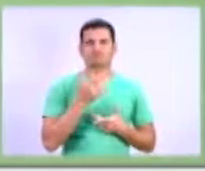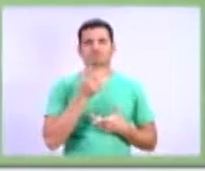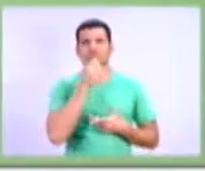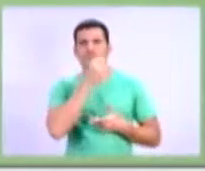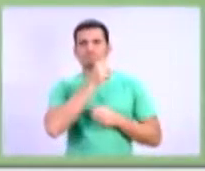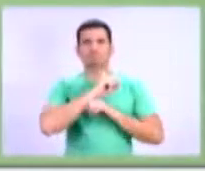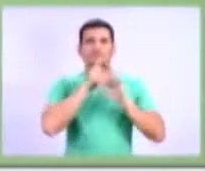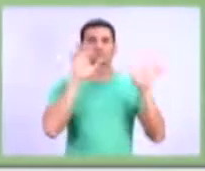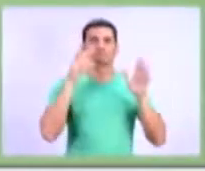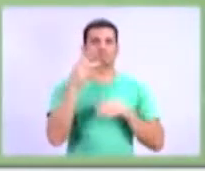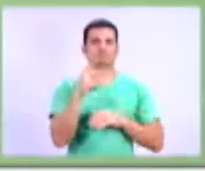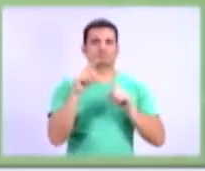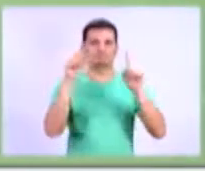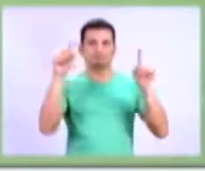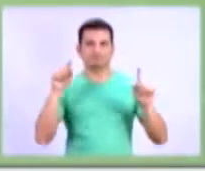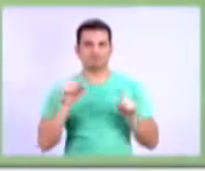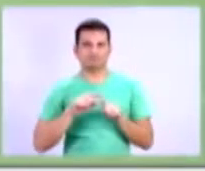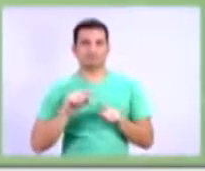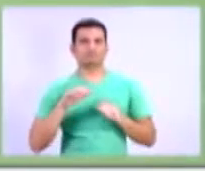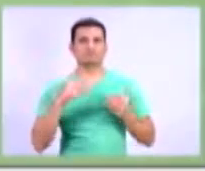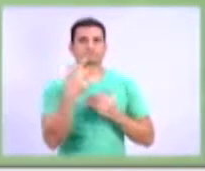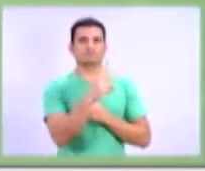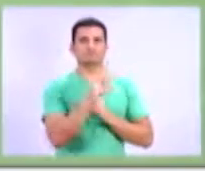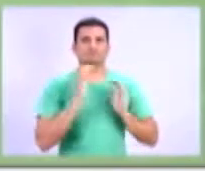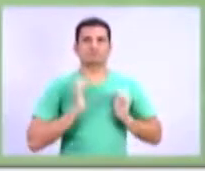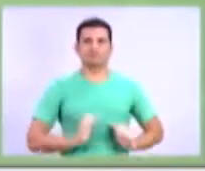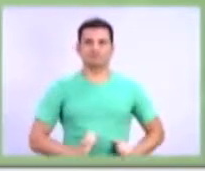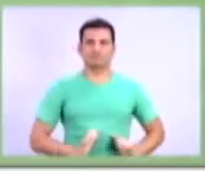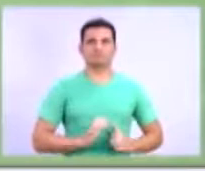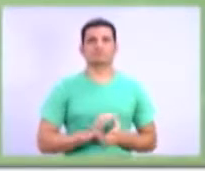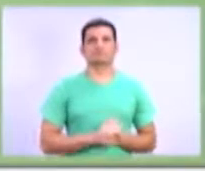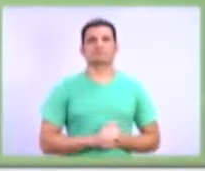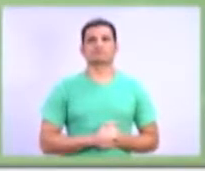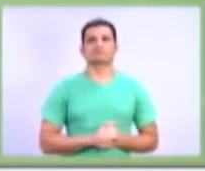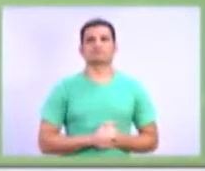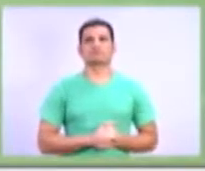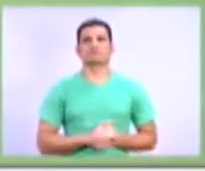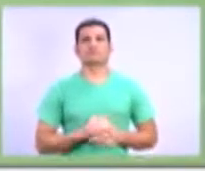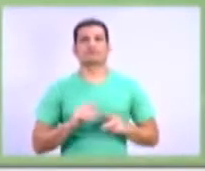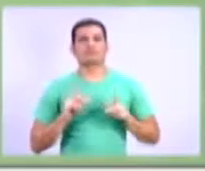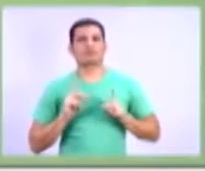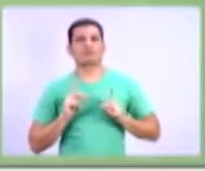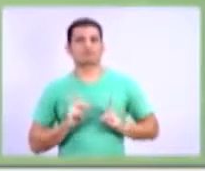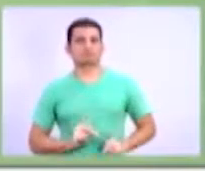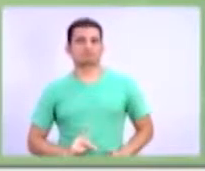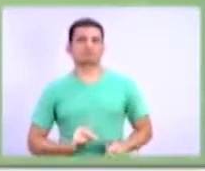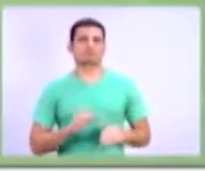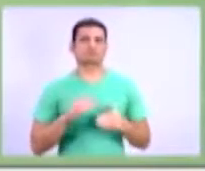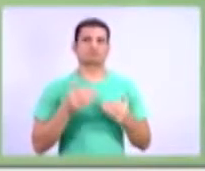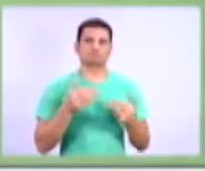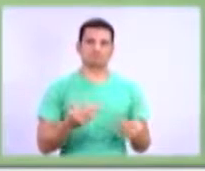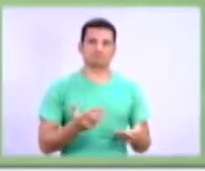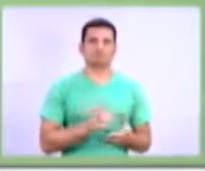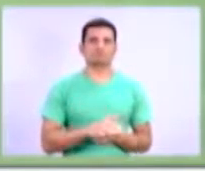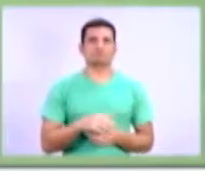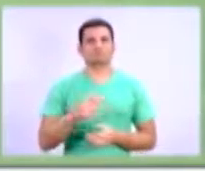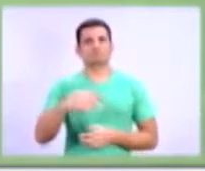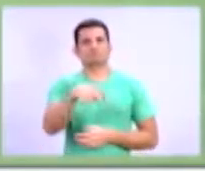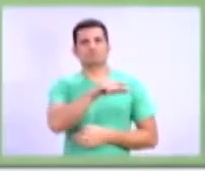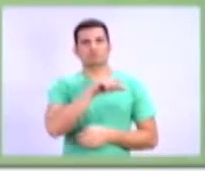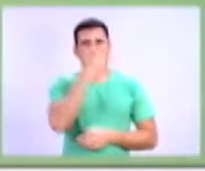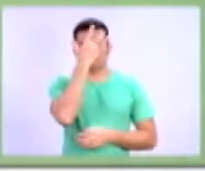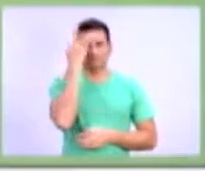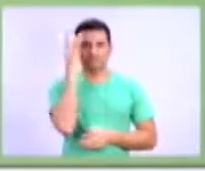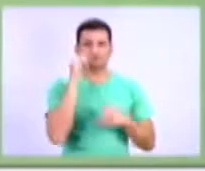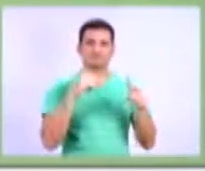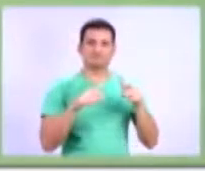funcionários qual é a sua ética, que postura que se espera das pessoas que trabalham lá,